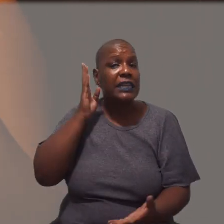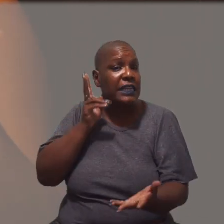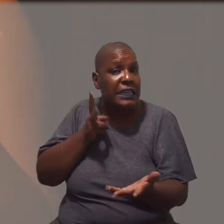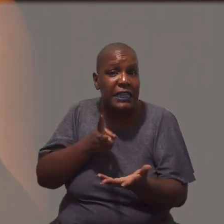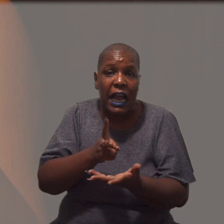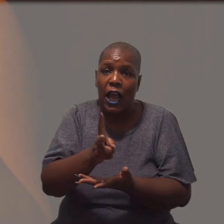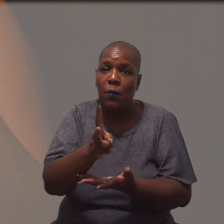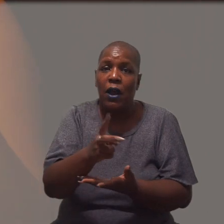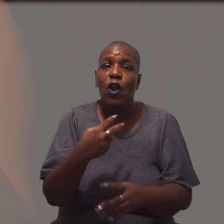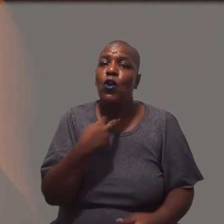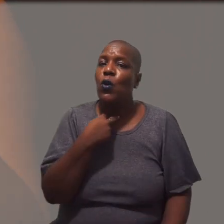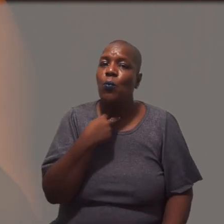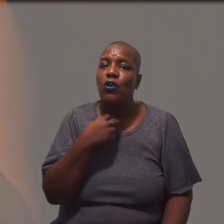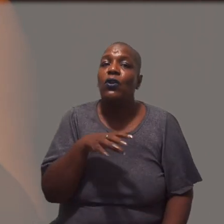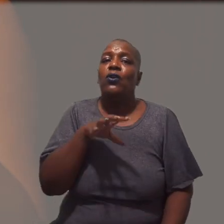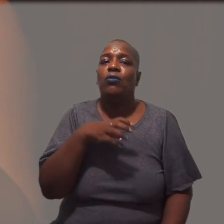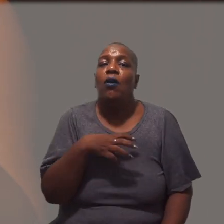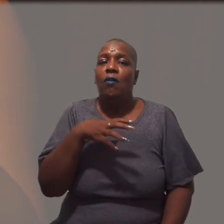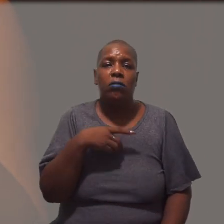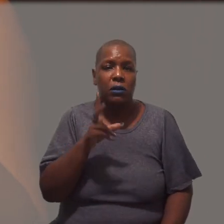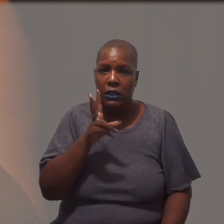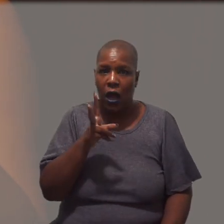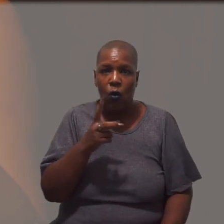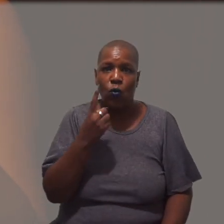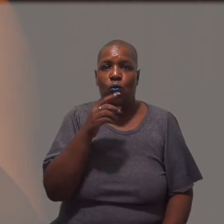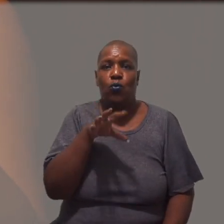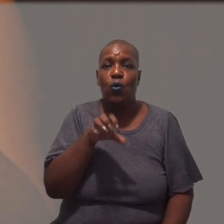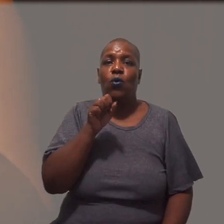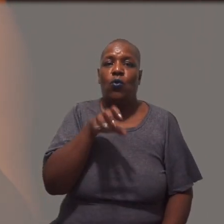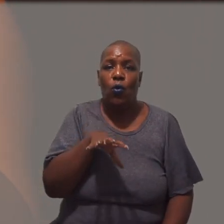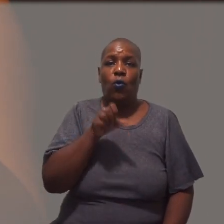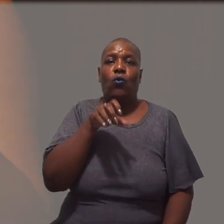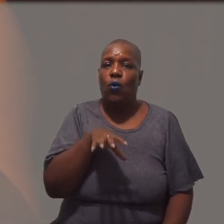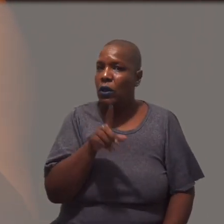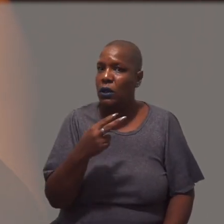ar constante, né? A gente não pode ficar apenas soprando